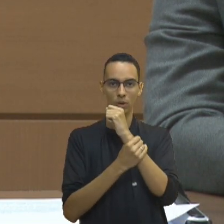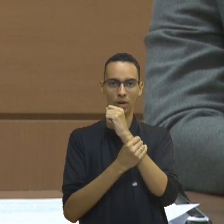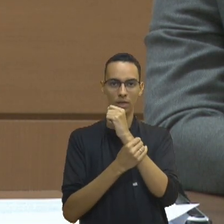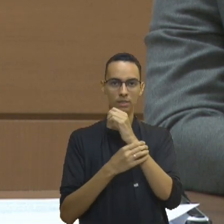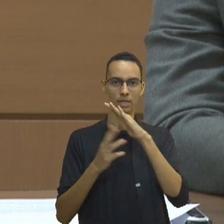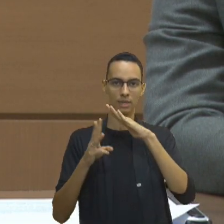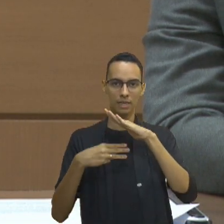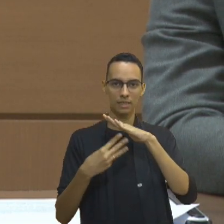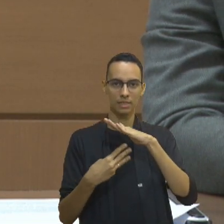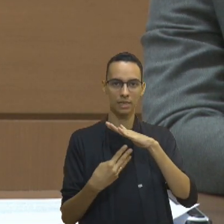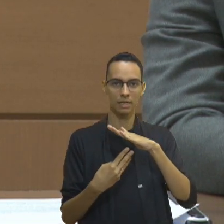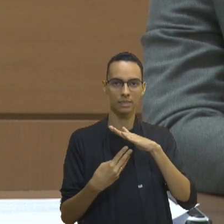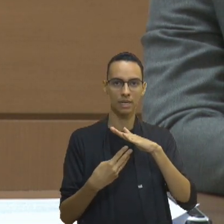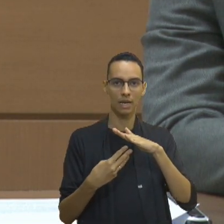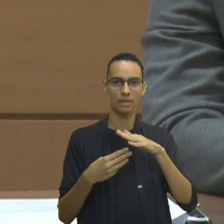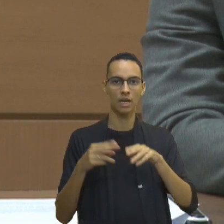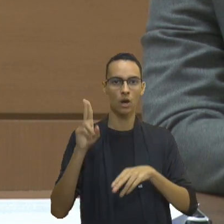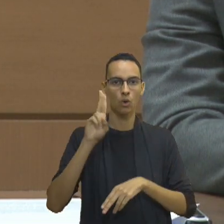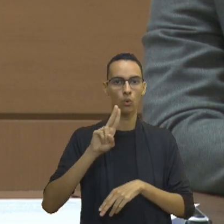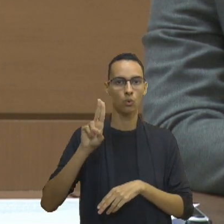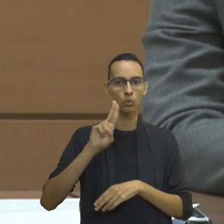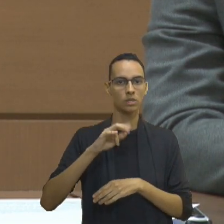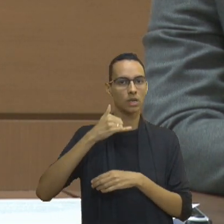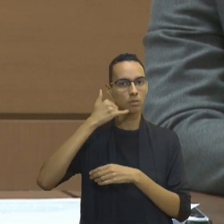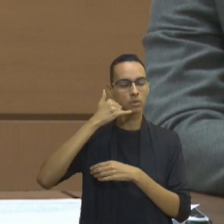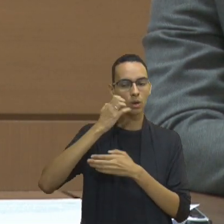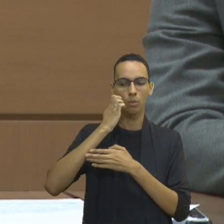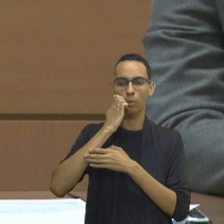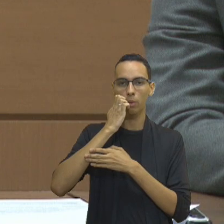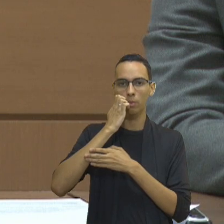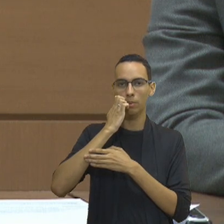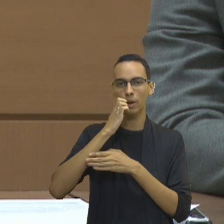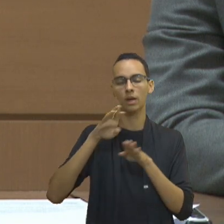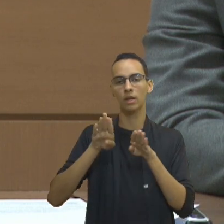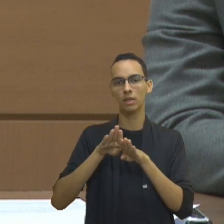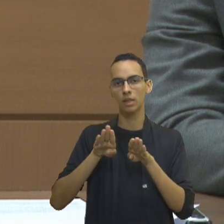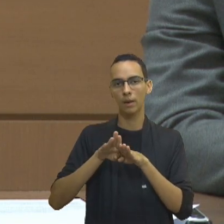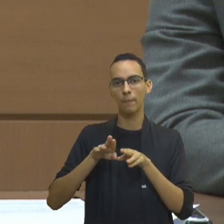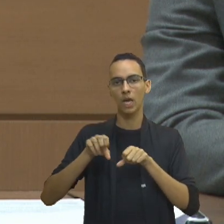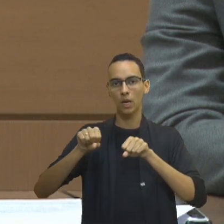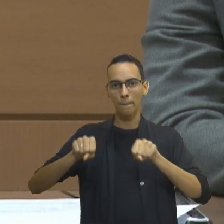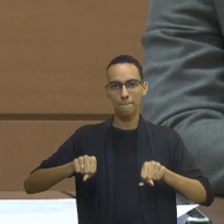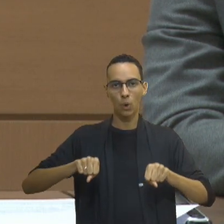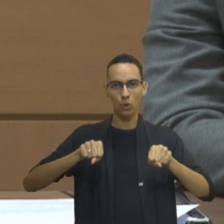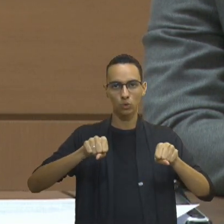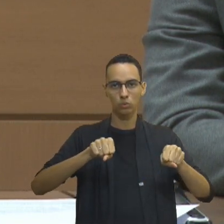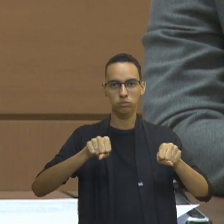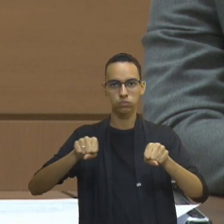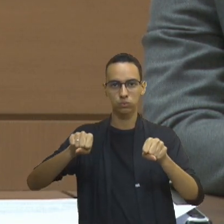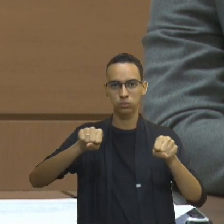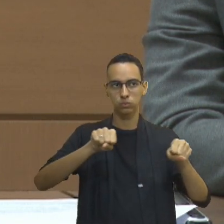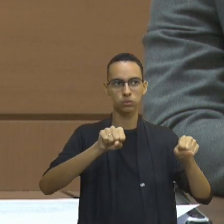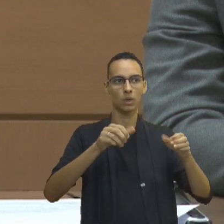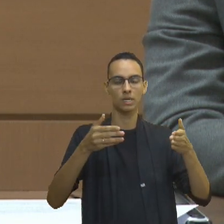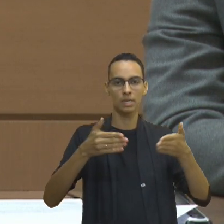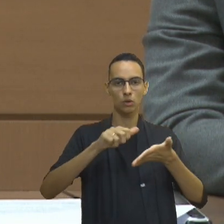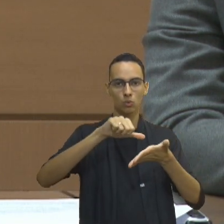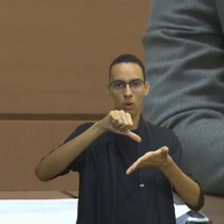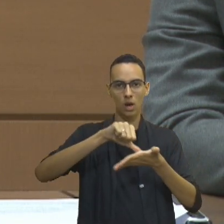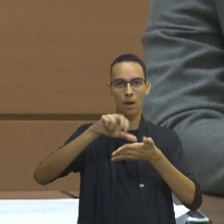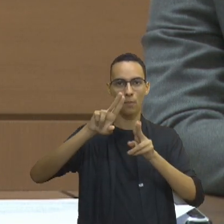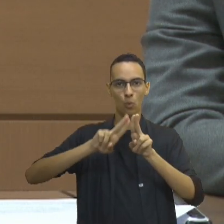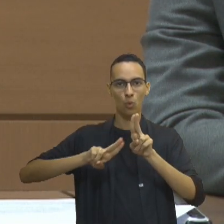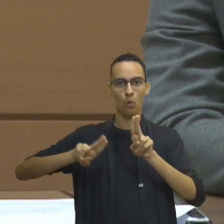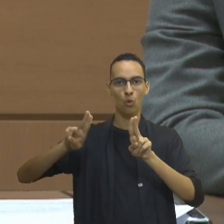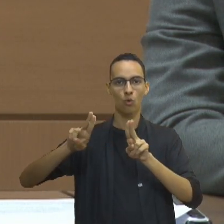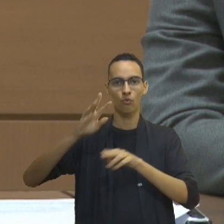de forma motorizada, com rádios comunicadores e presença permanente nos campi de Uberlândia, Ituiutaba, Patos de Minas